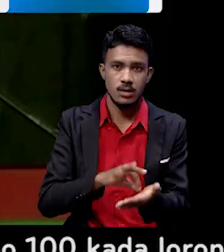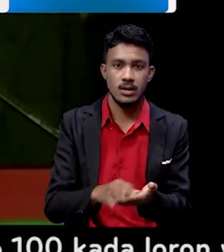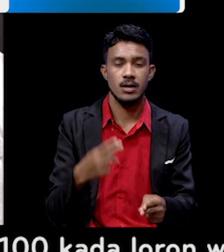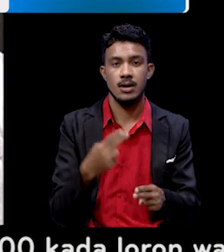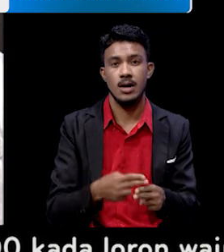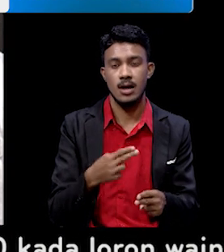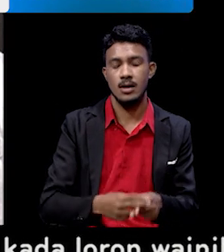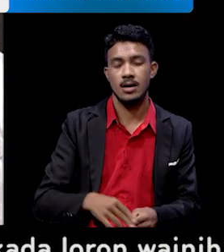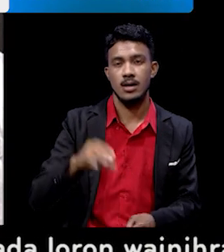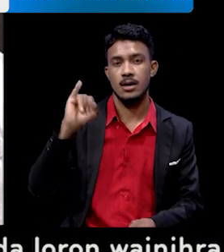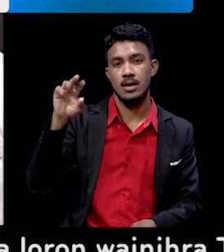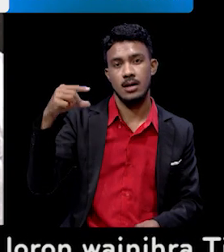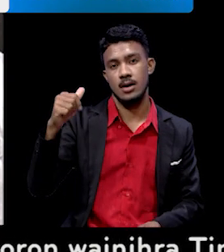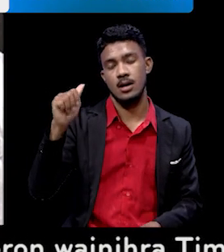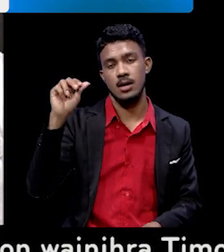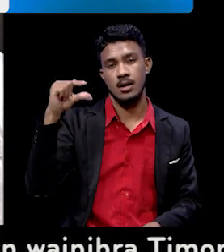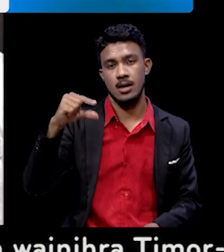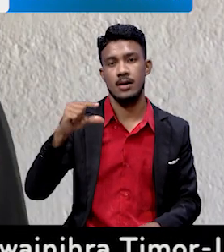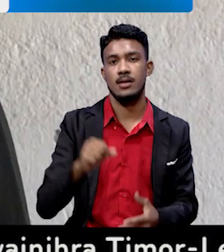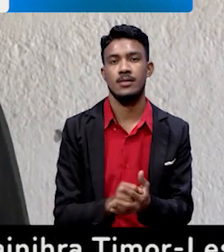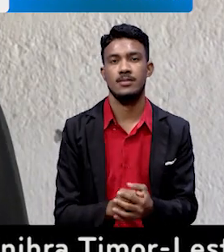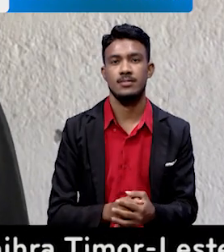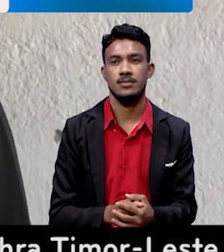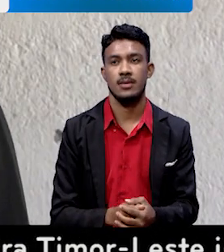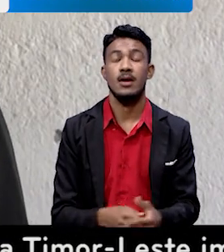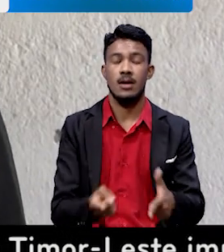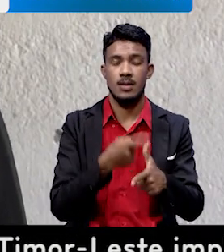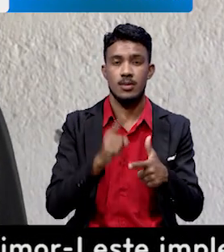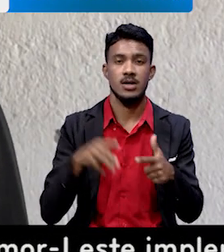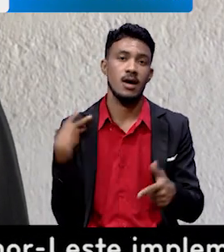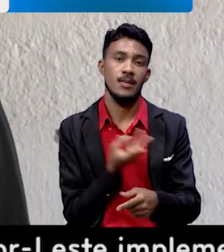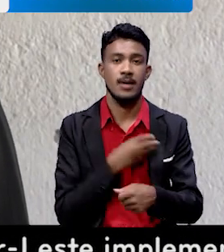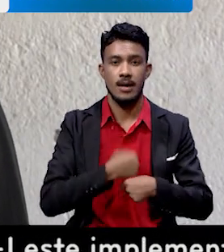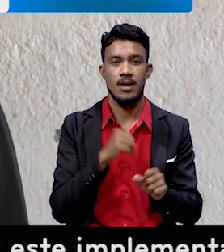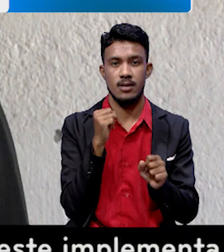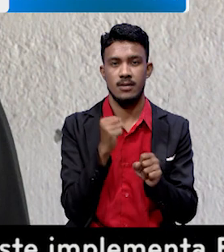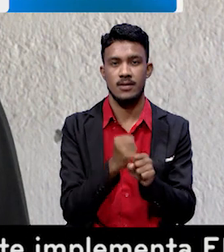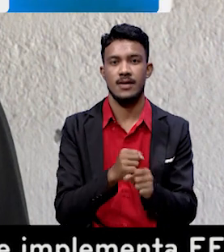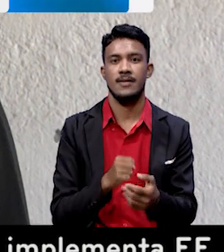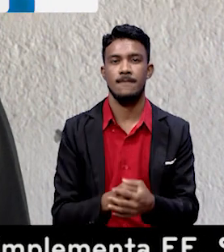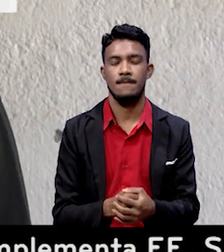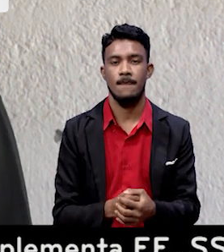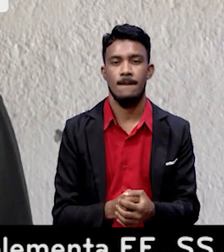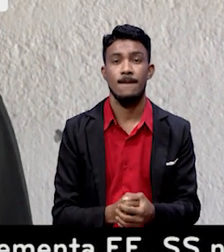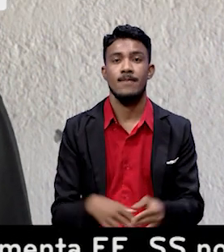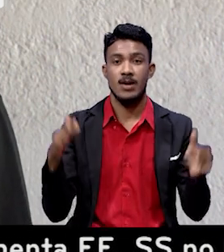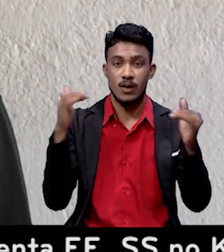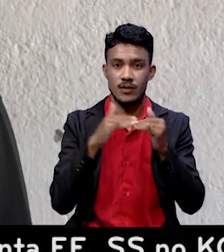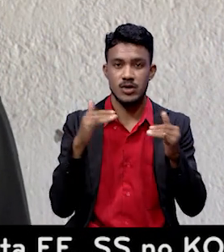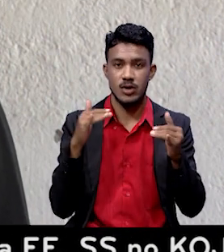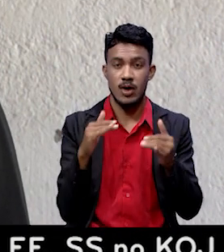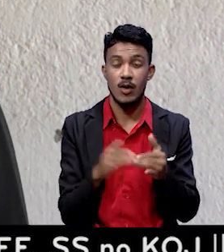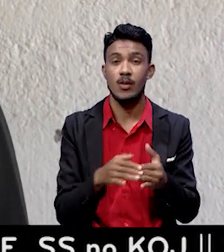momento neba, onde prepara a consulta popular. E depois, a minha bahalo tia Convenção Peniche,